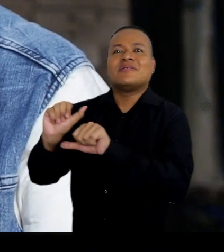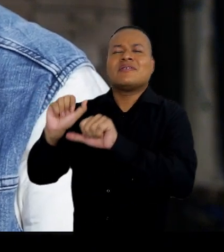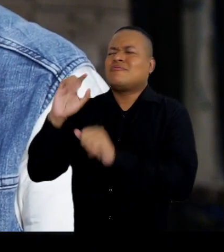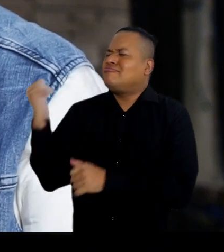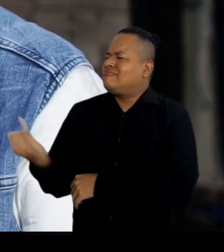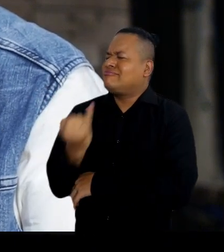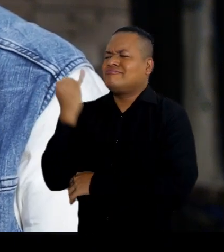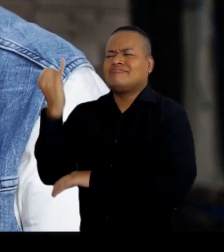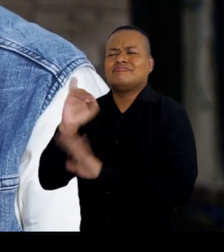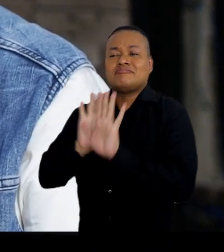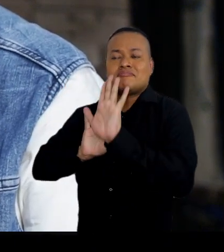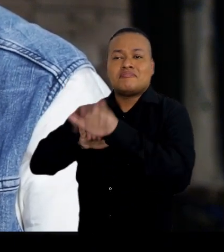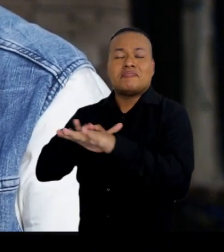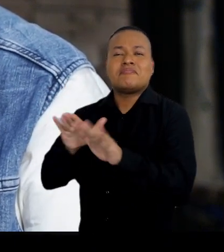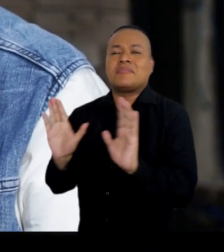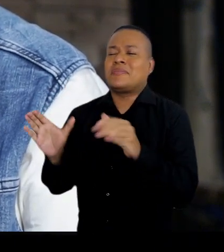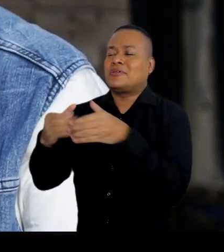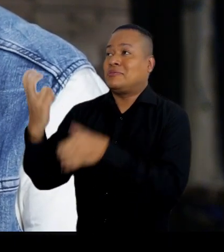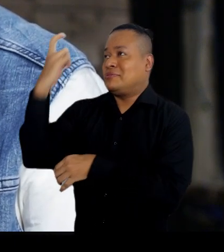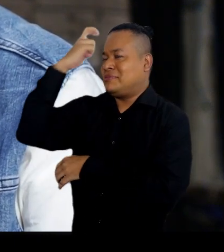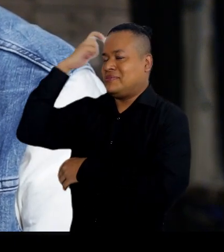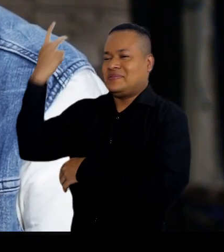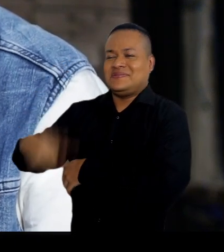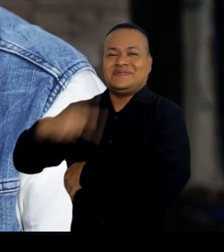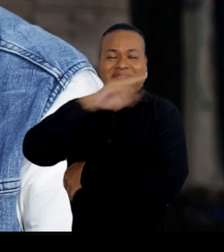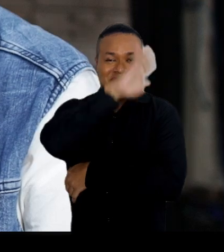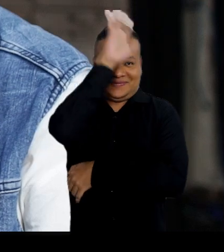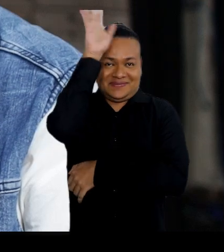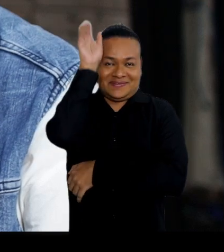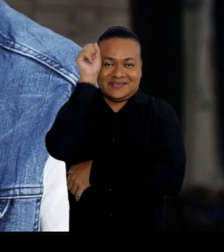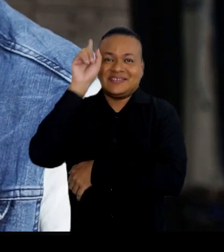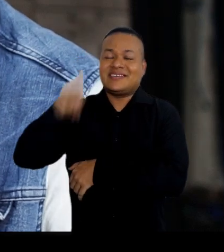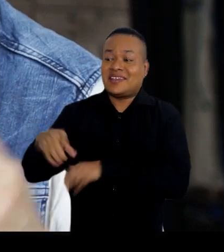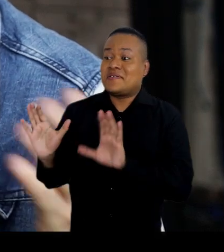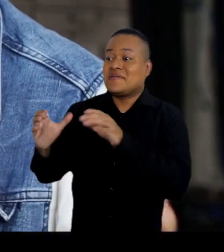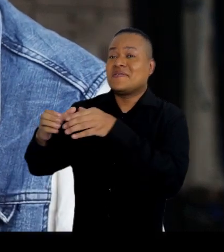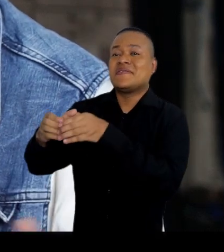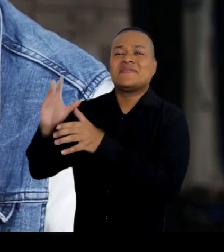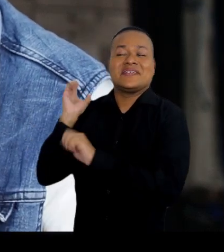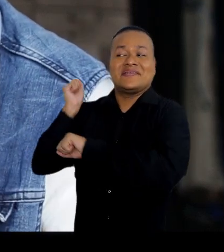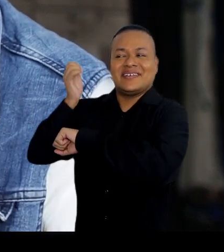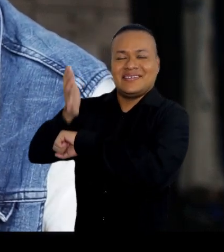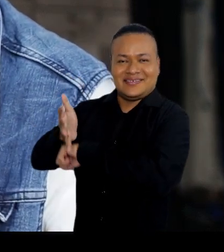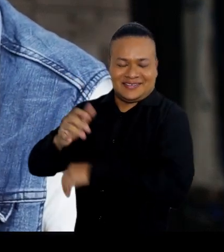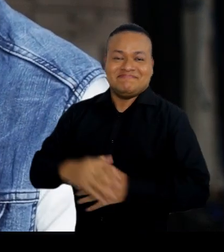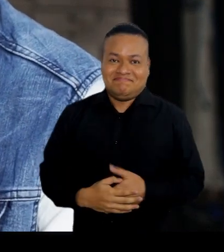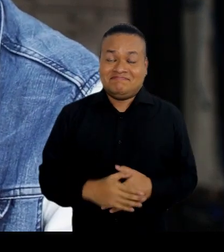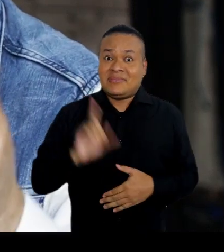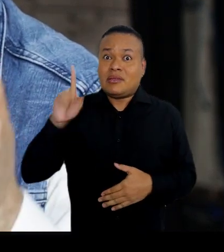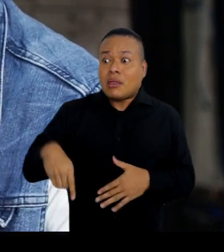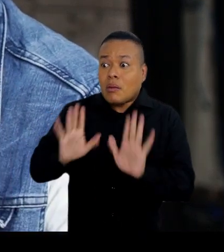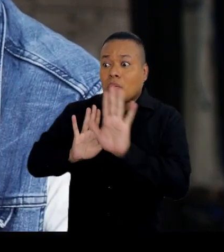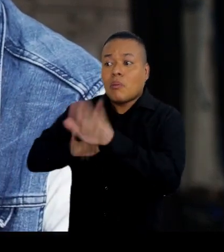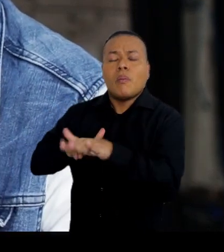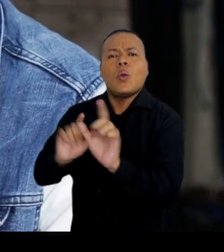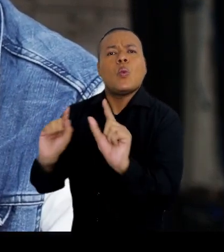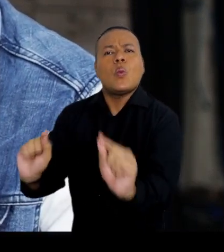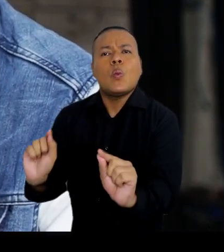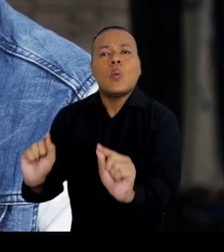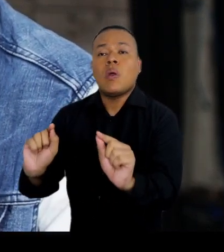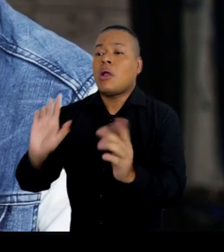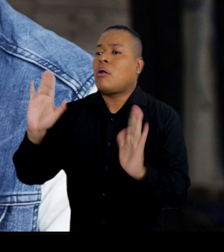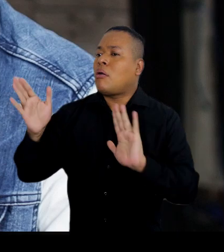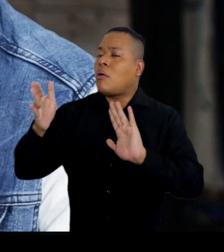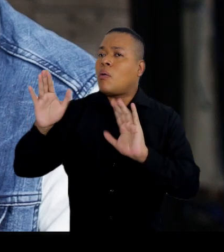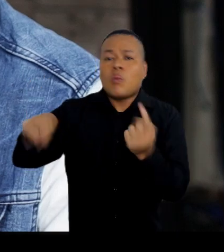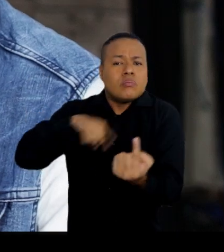o mais importante movimento cultural da história do Amazonas, que foi o Clube da Madrugada, que era um movimento que tinha